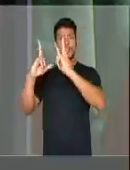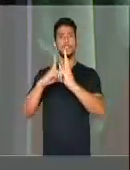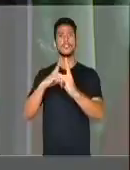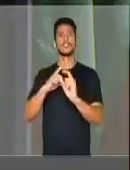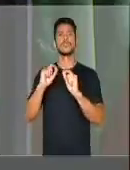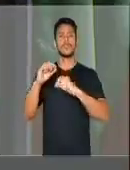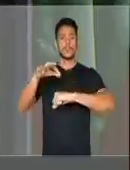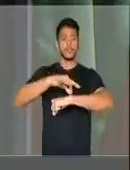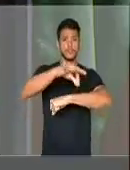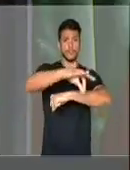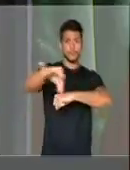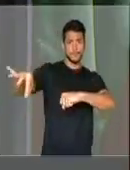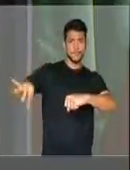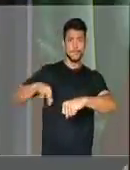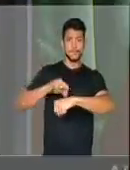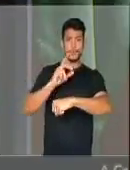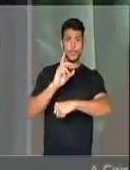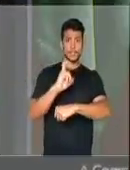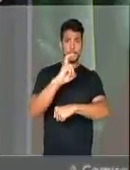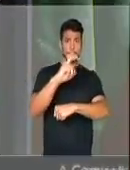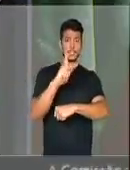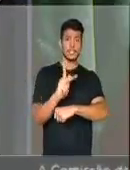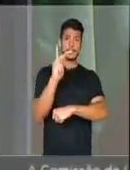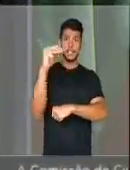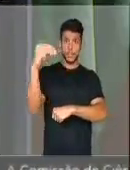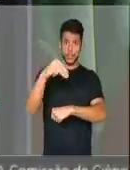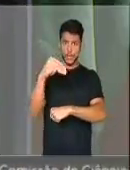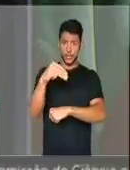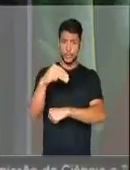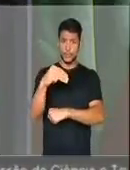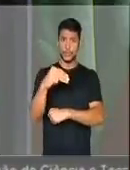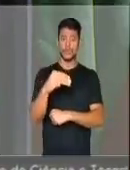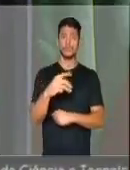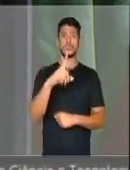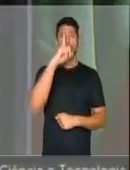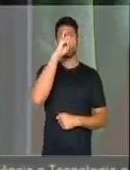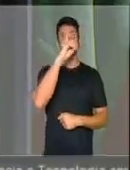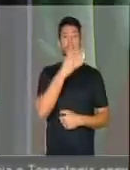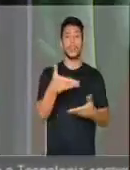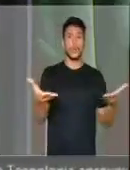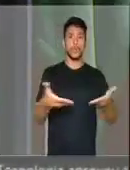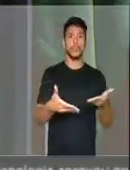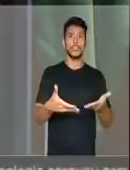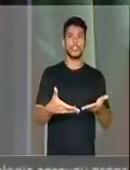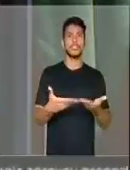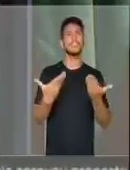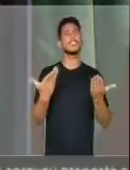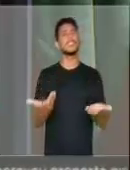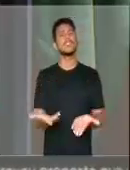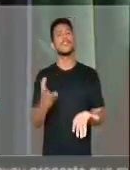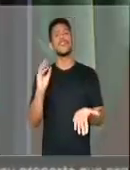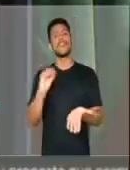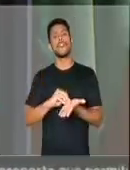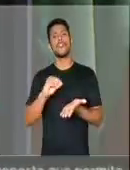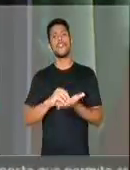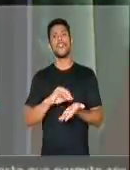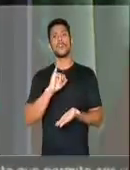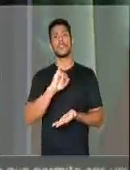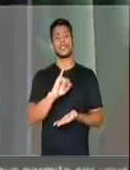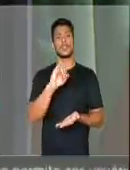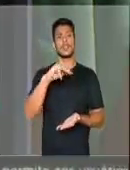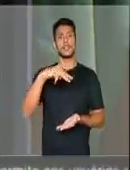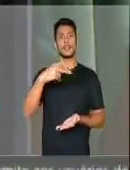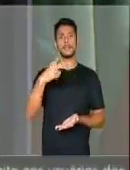de 5 quilômetros do atual Hospital Maternidade Silva Vida. Viola aqui os princípios da impessoalidade, da